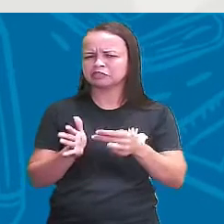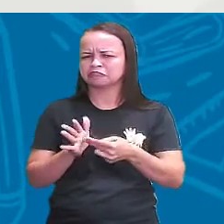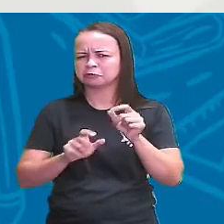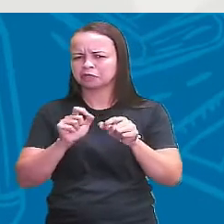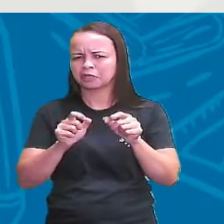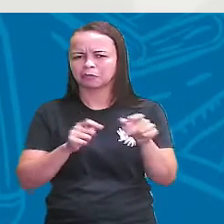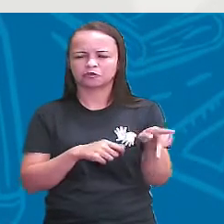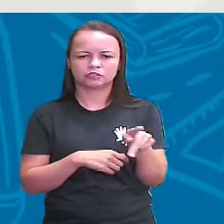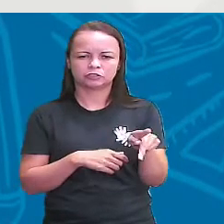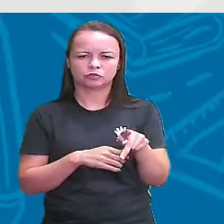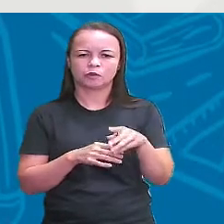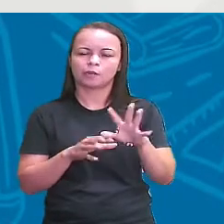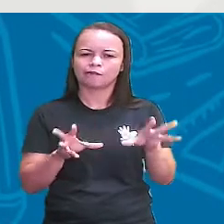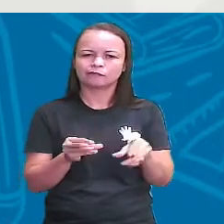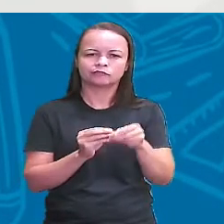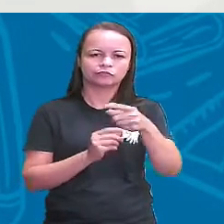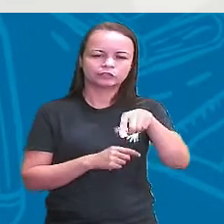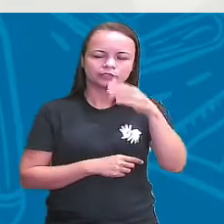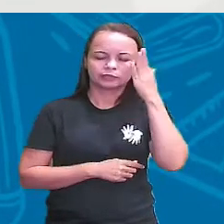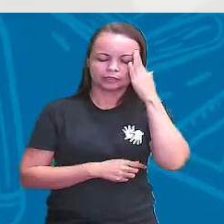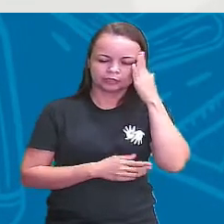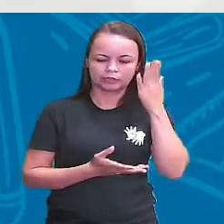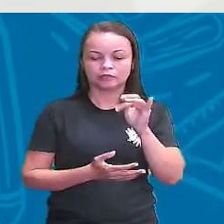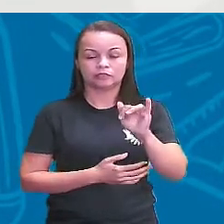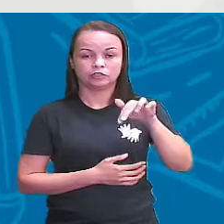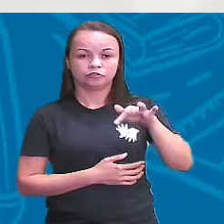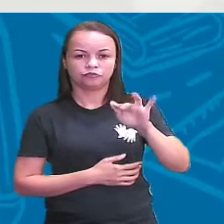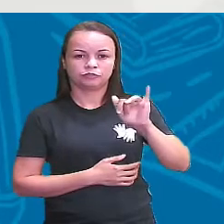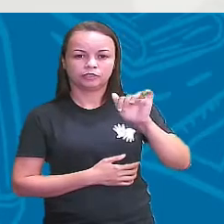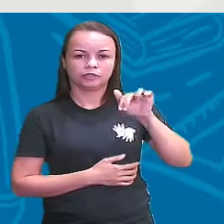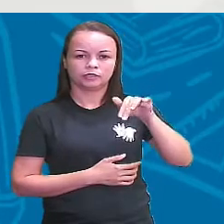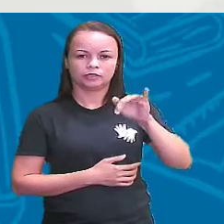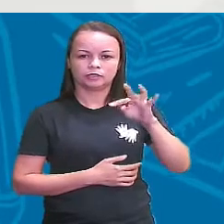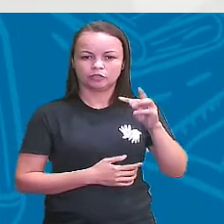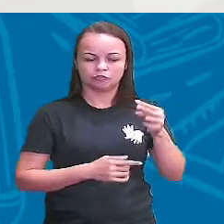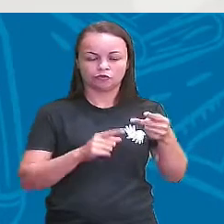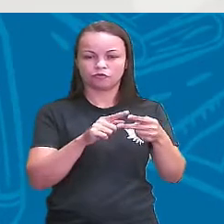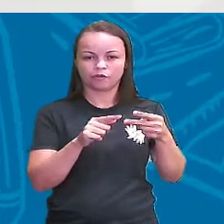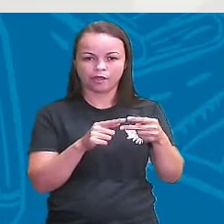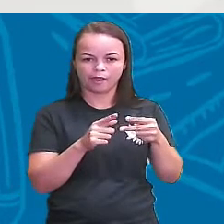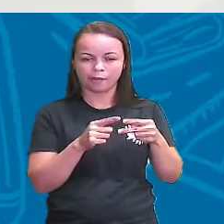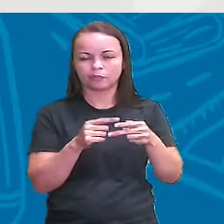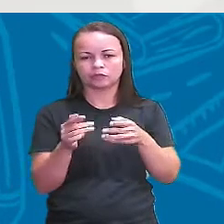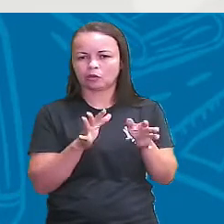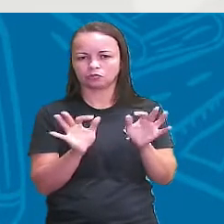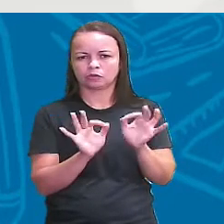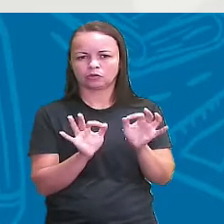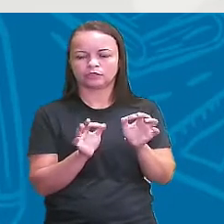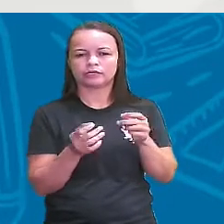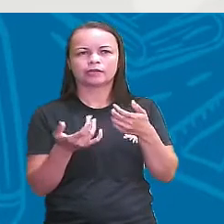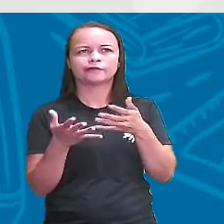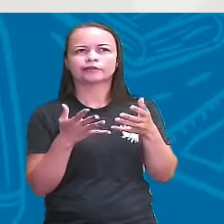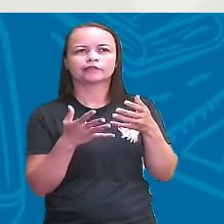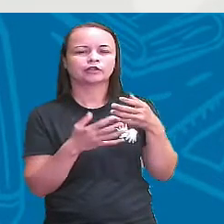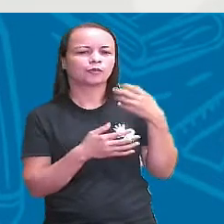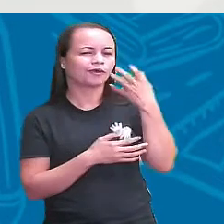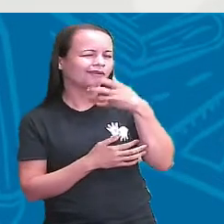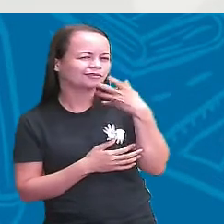simplificar a vida de vocês. O infinitivo é quando o verbo não está conjugado, terminando em R.